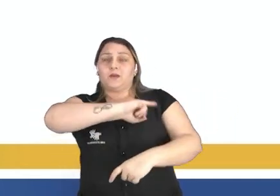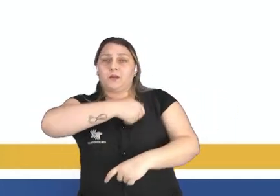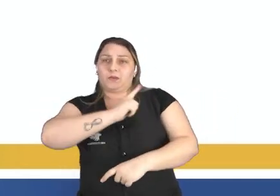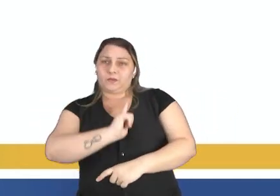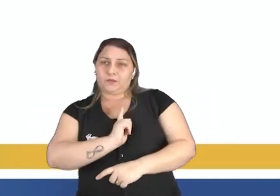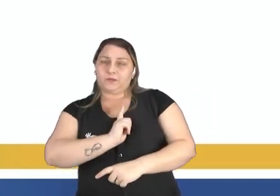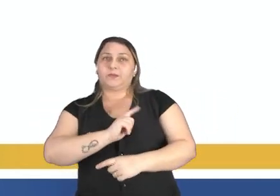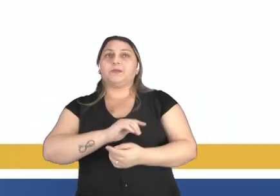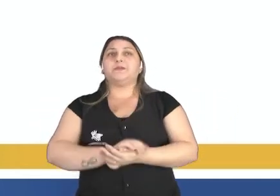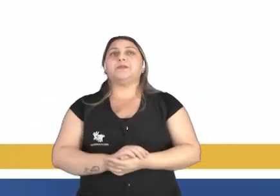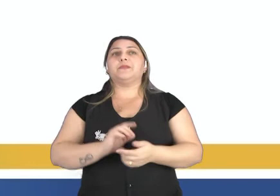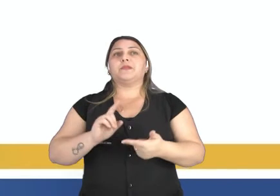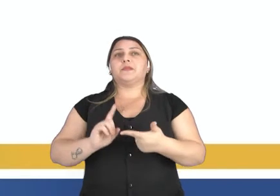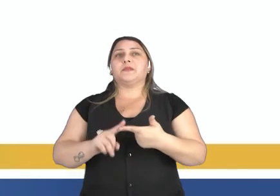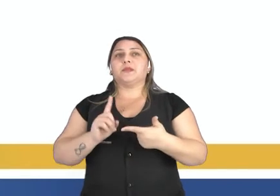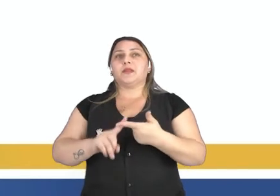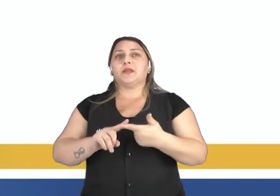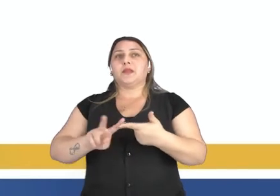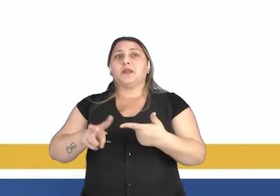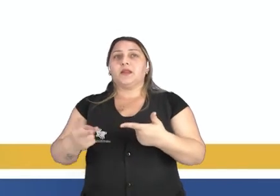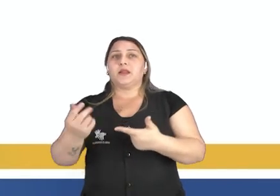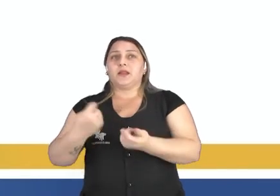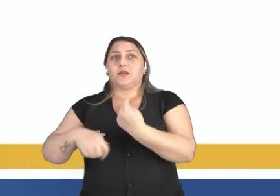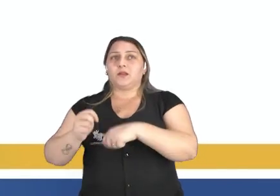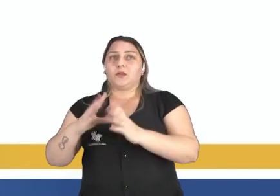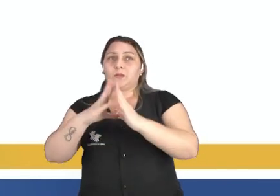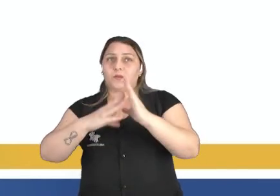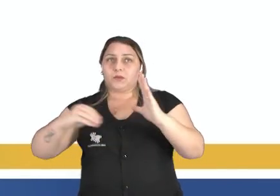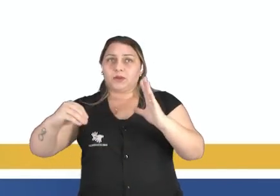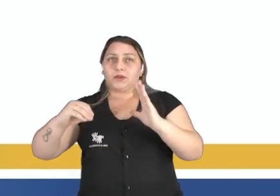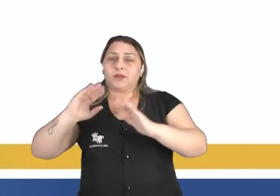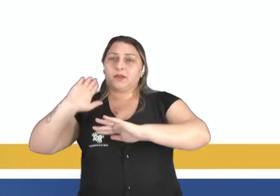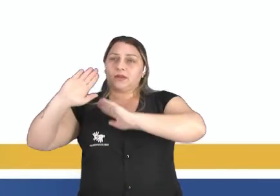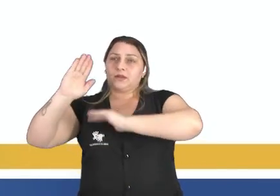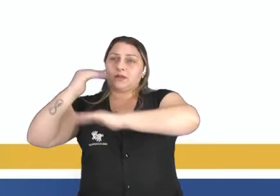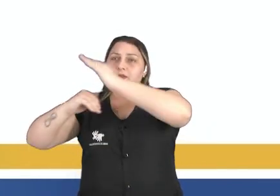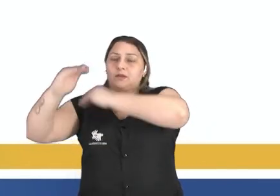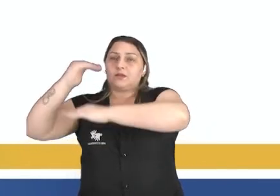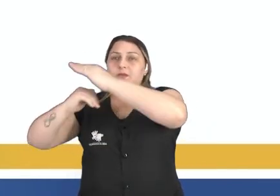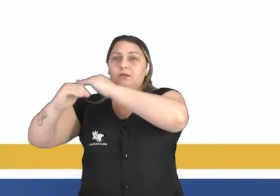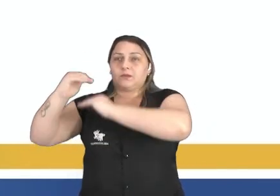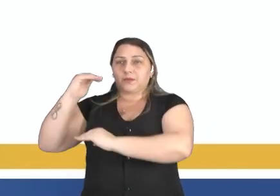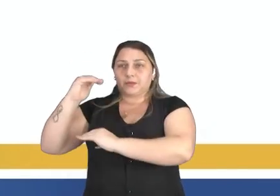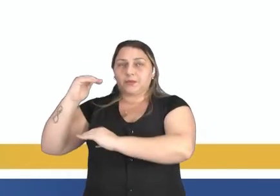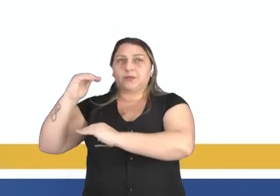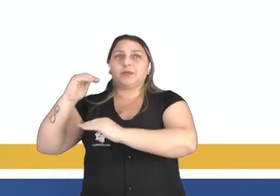governo João Goulart, das contradições econômicas do modelo